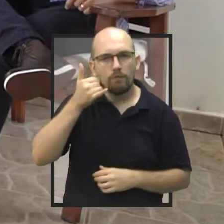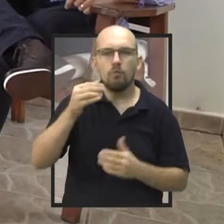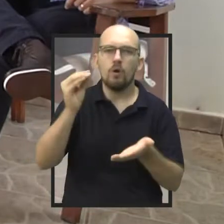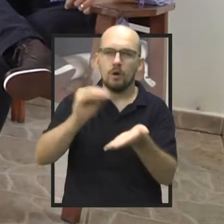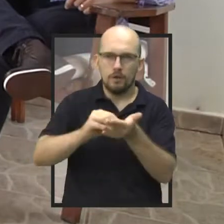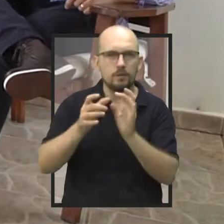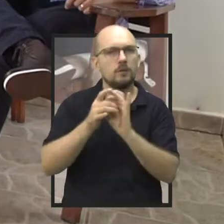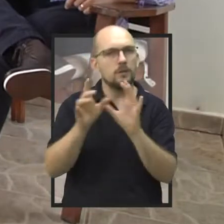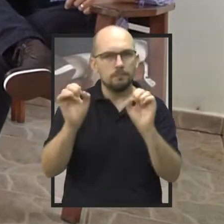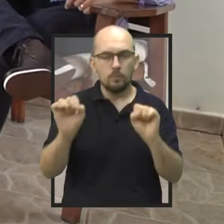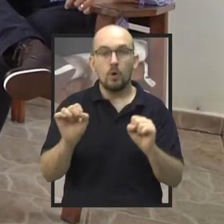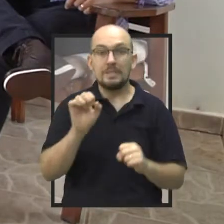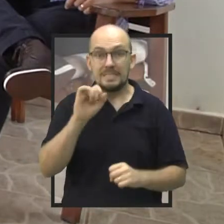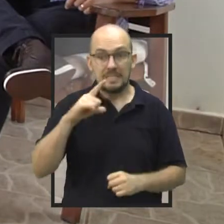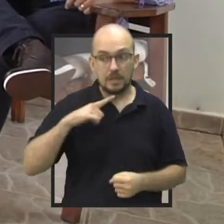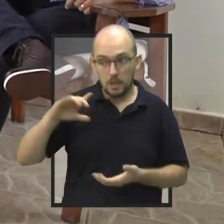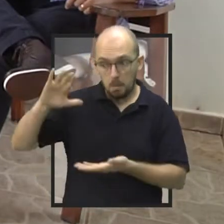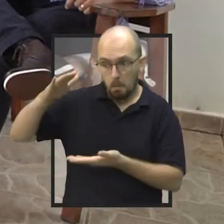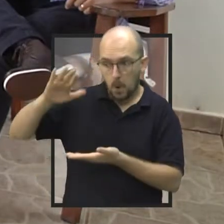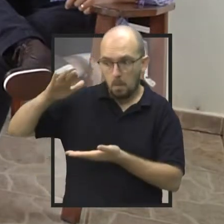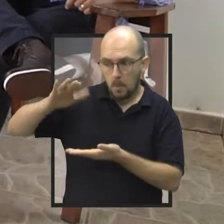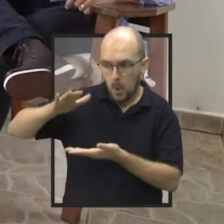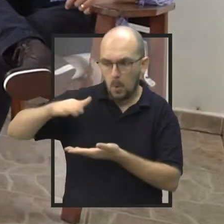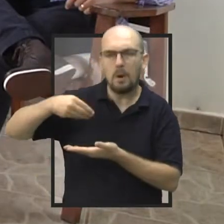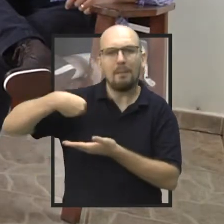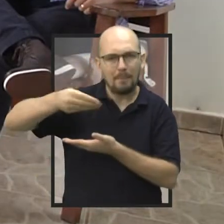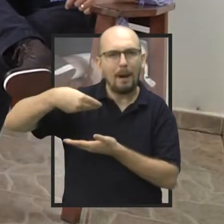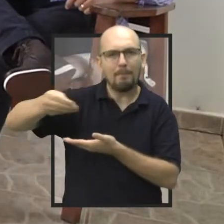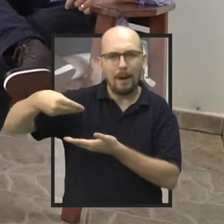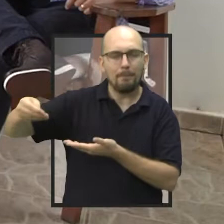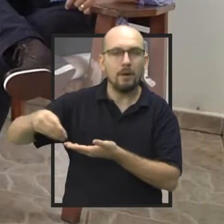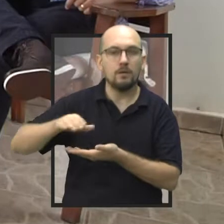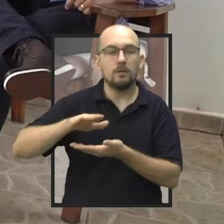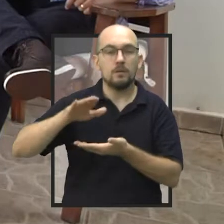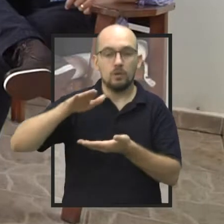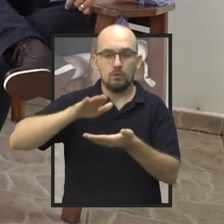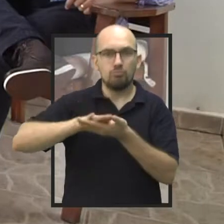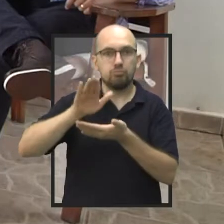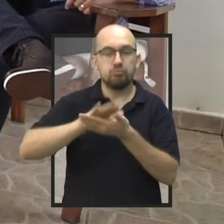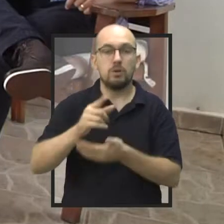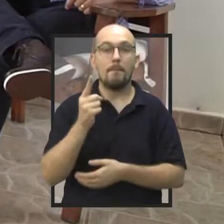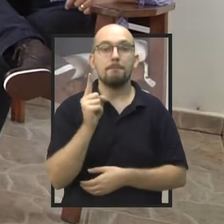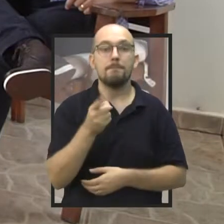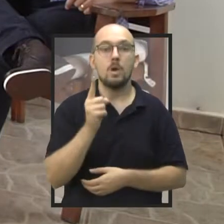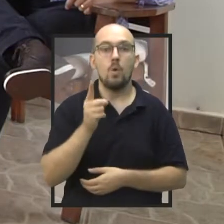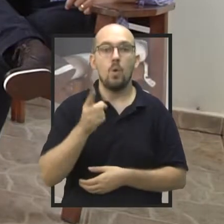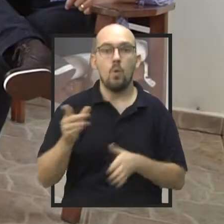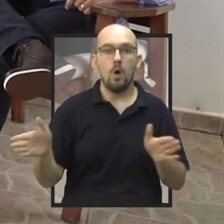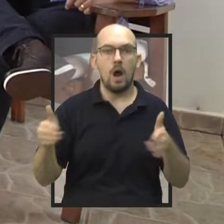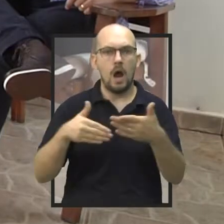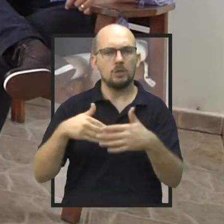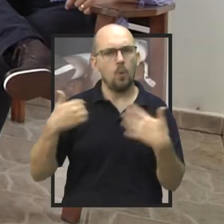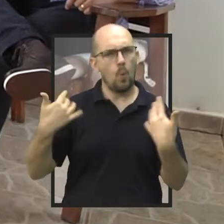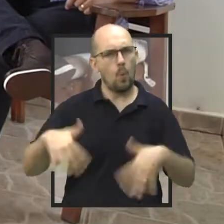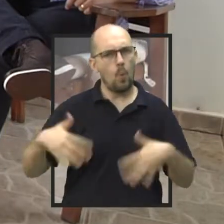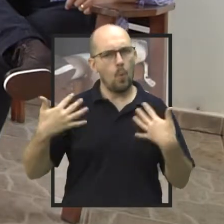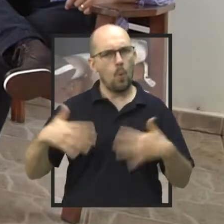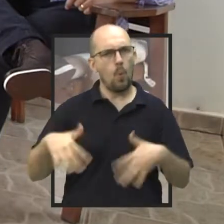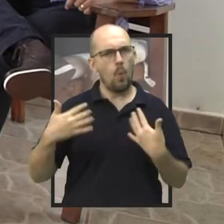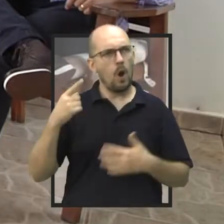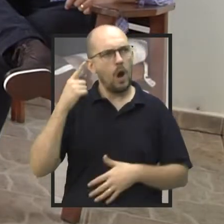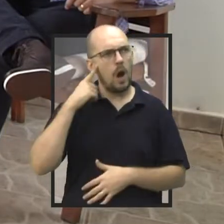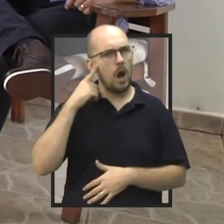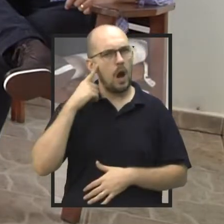contato, enquanto eu tiver livro disponível. Essa impressão de 1000 livros, eu achei um absurdo, e não